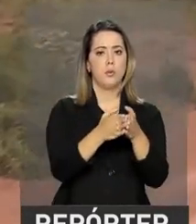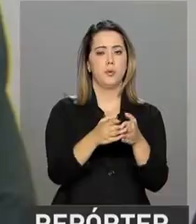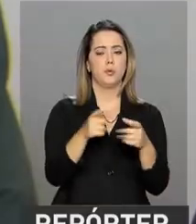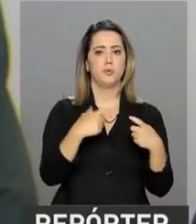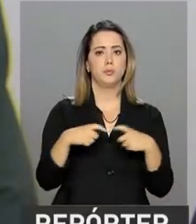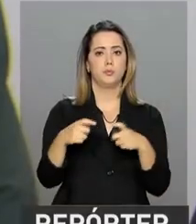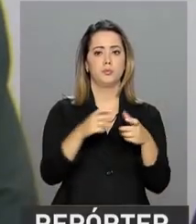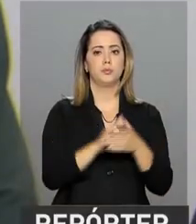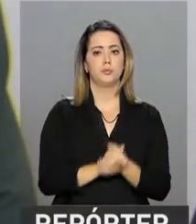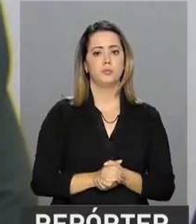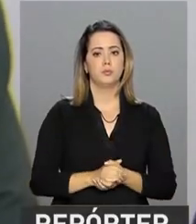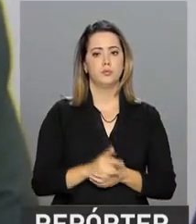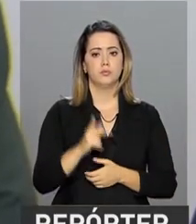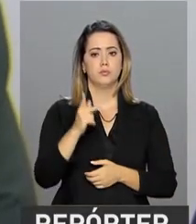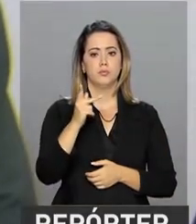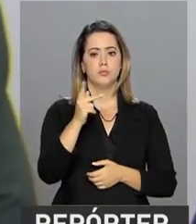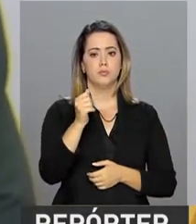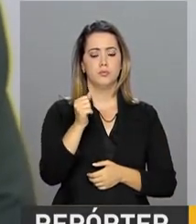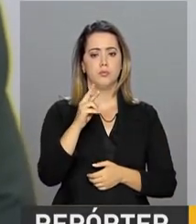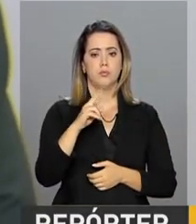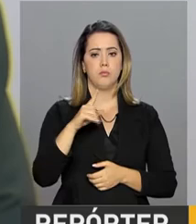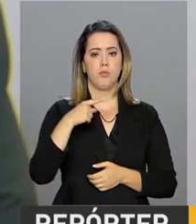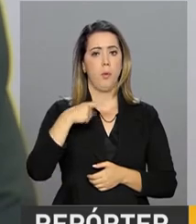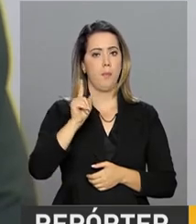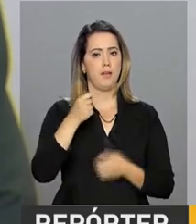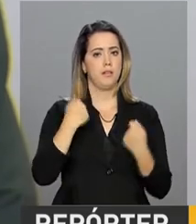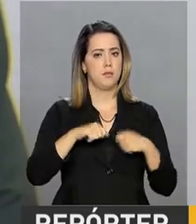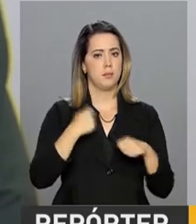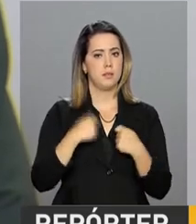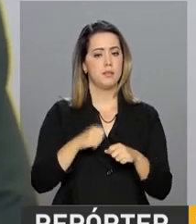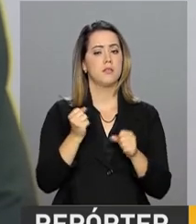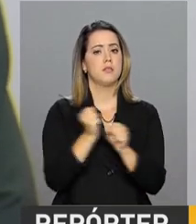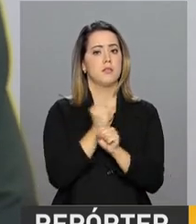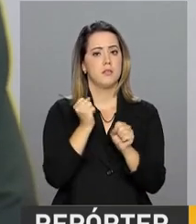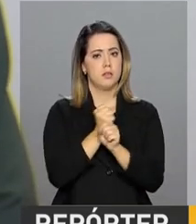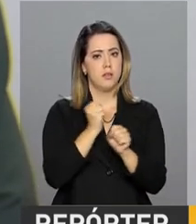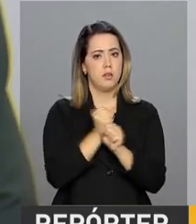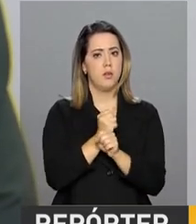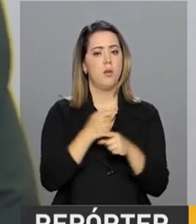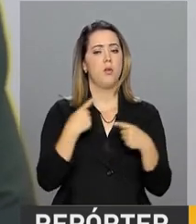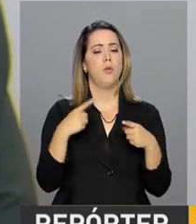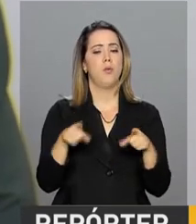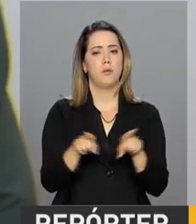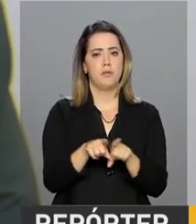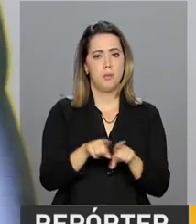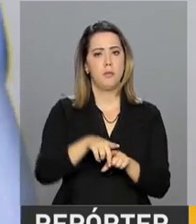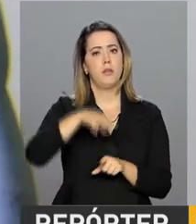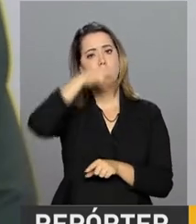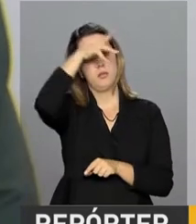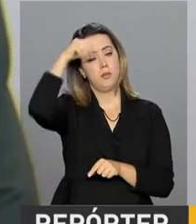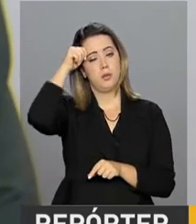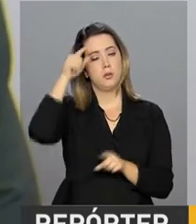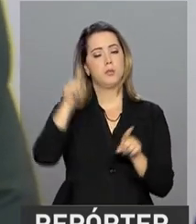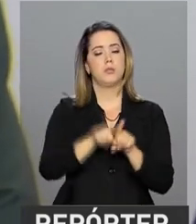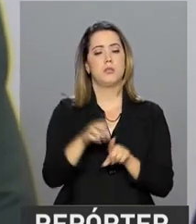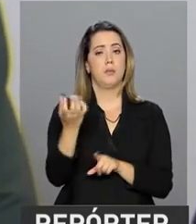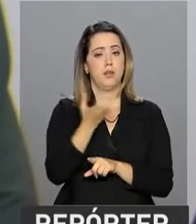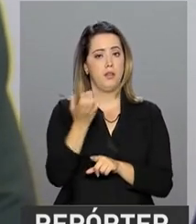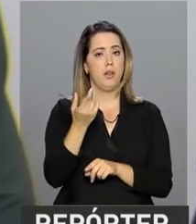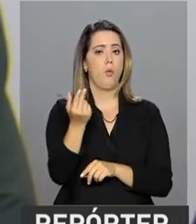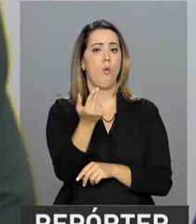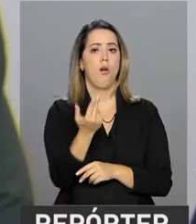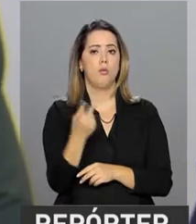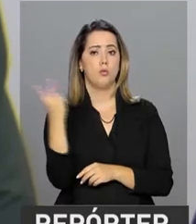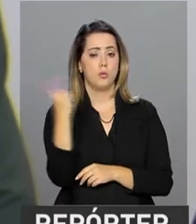região o paraíba precisa da obra que era obra grosso precisa da obra que era obra também a